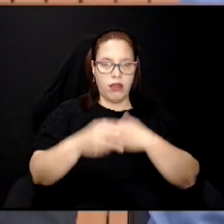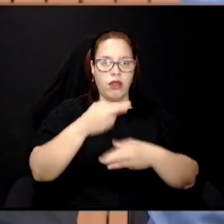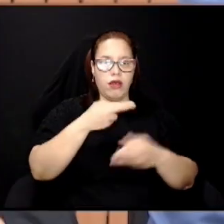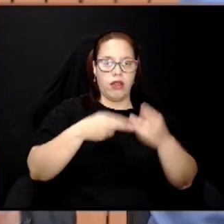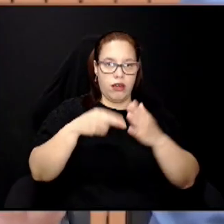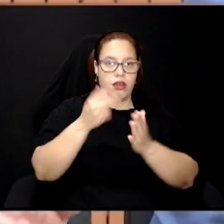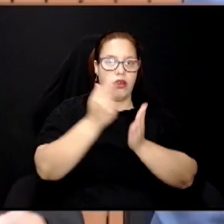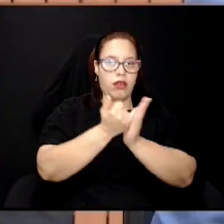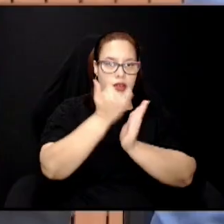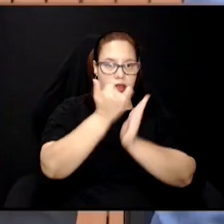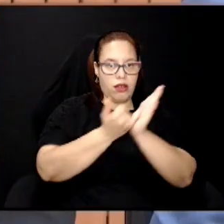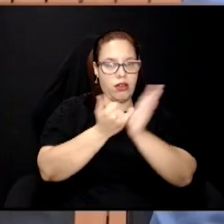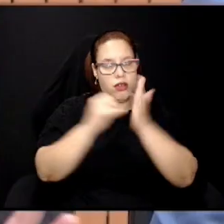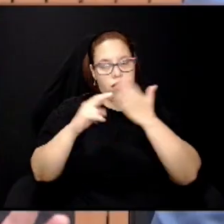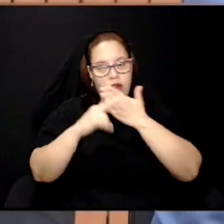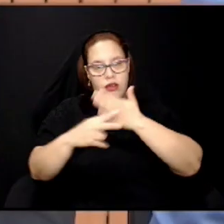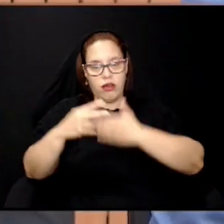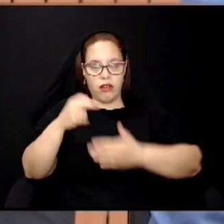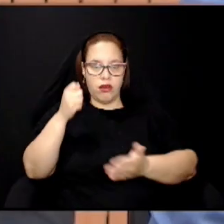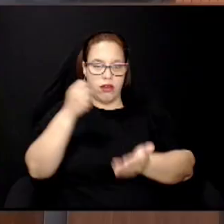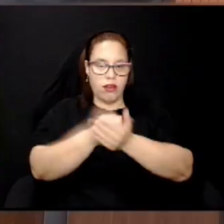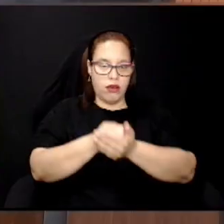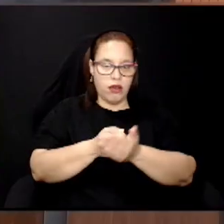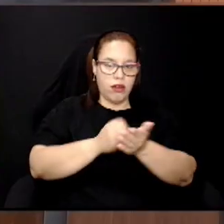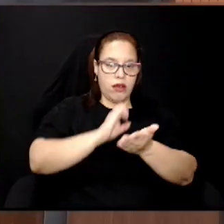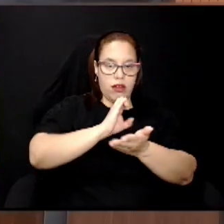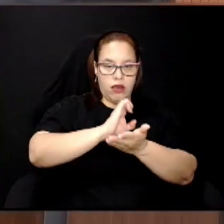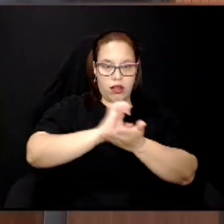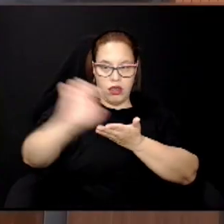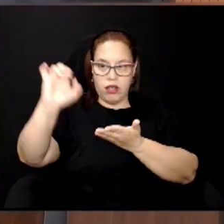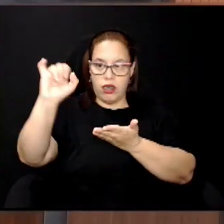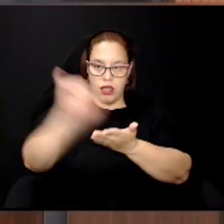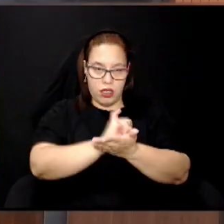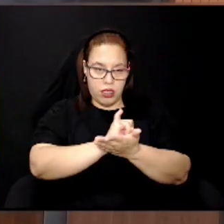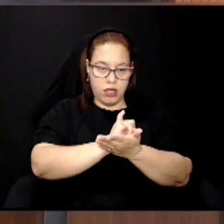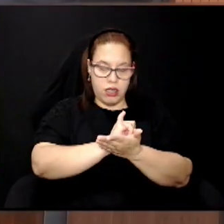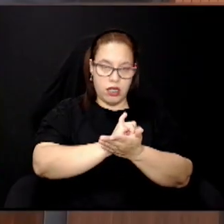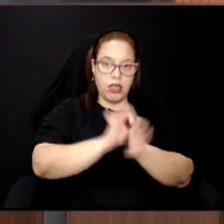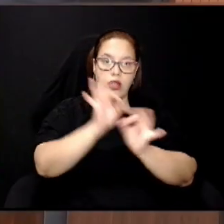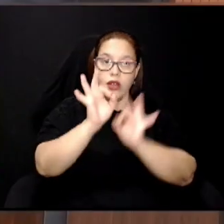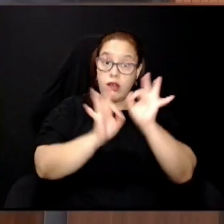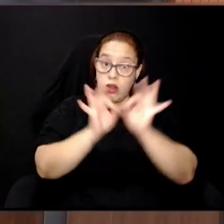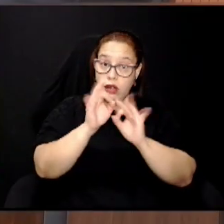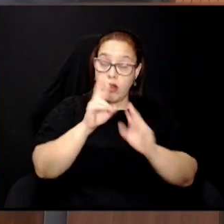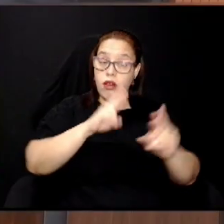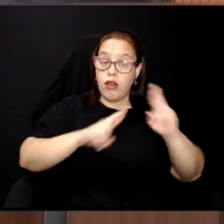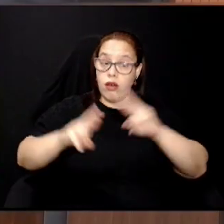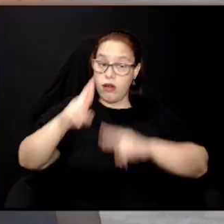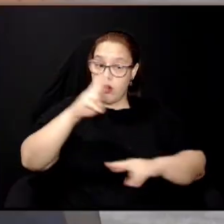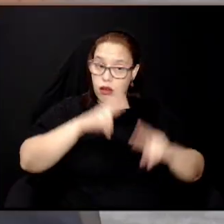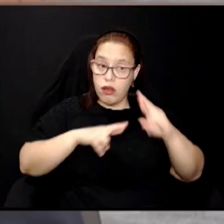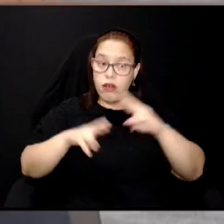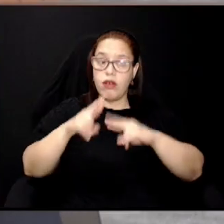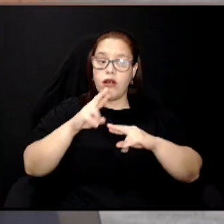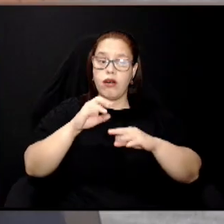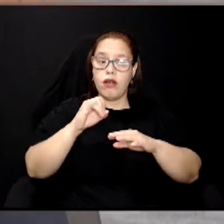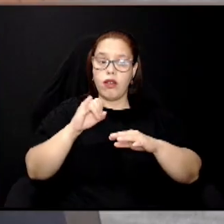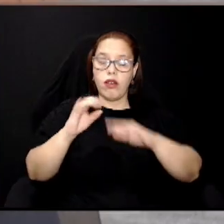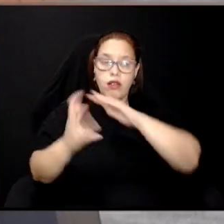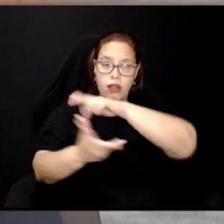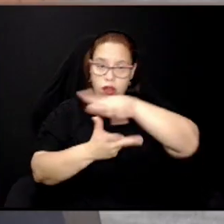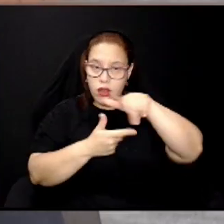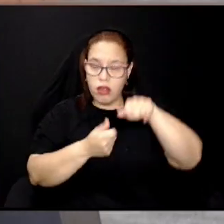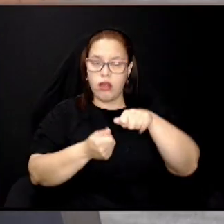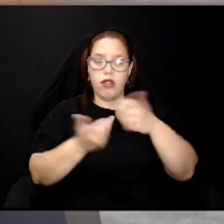impactam desde a tributação de importações e exportações até o planejamento fiscal das operações internacionais. Foi falado muito também